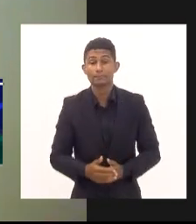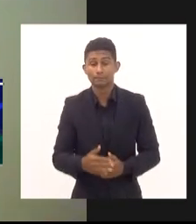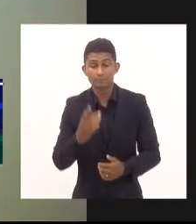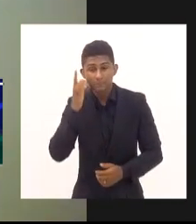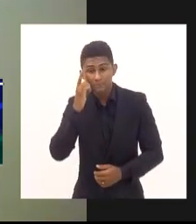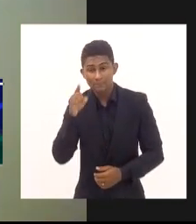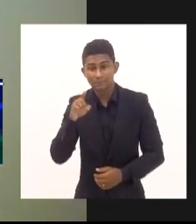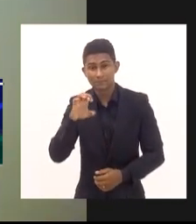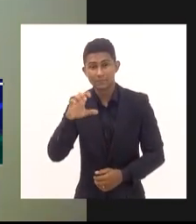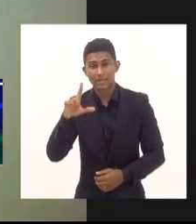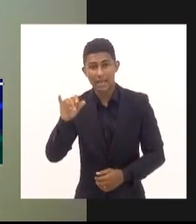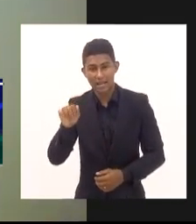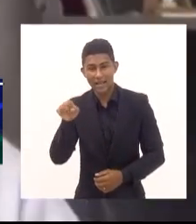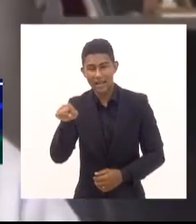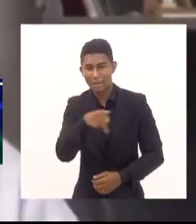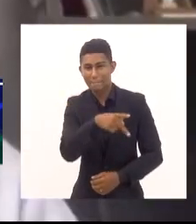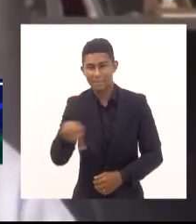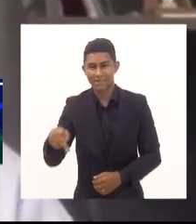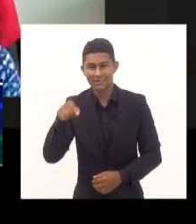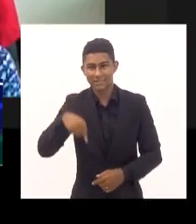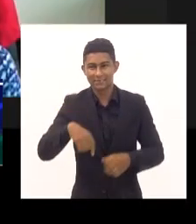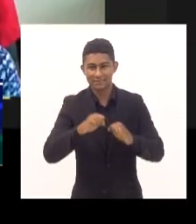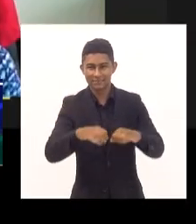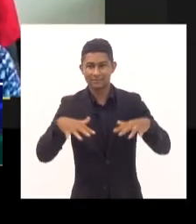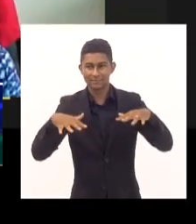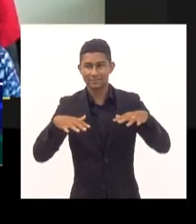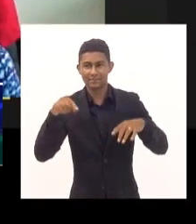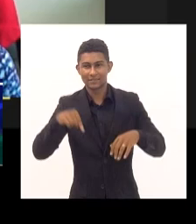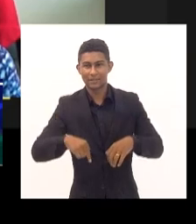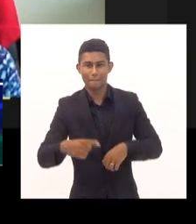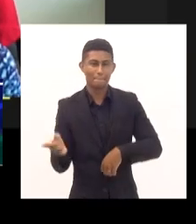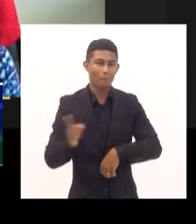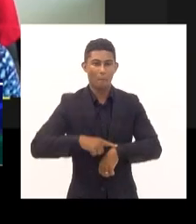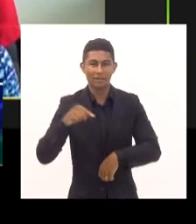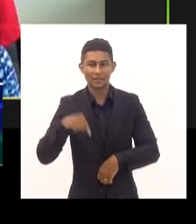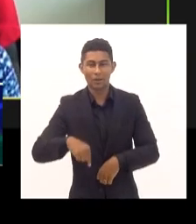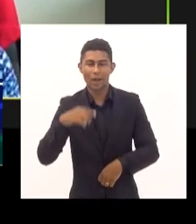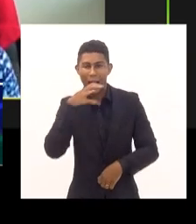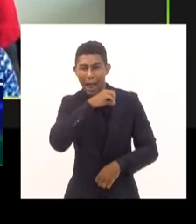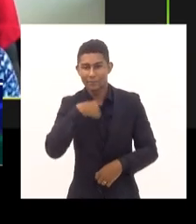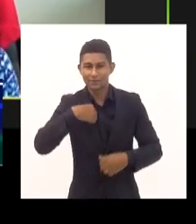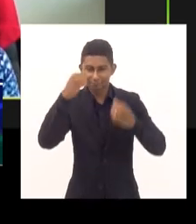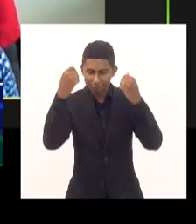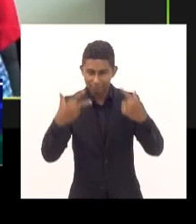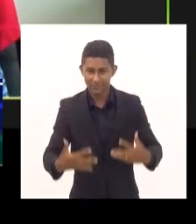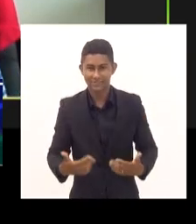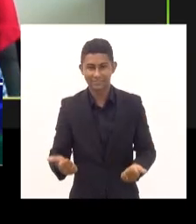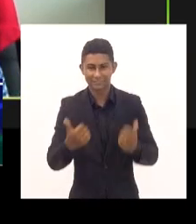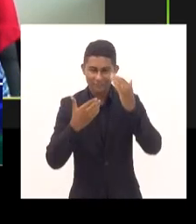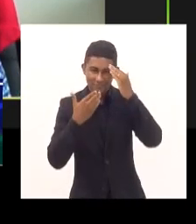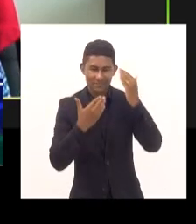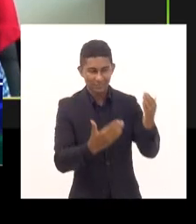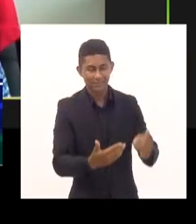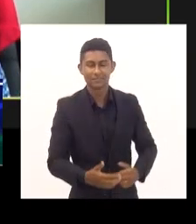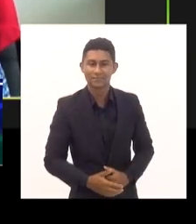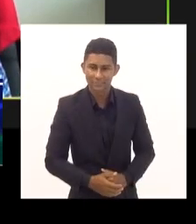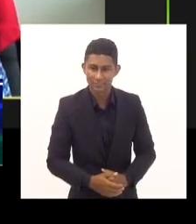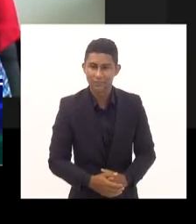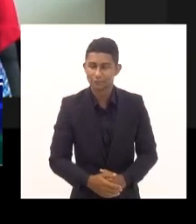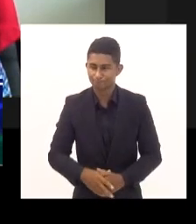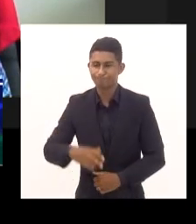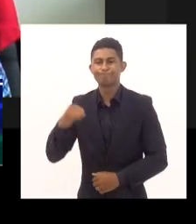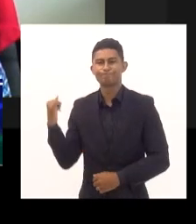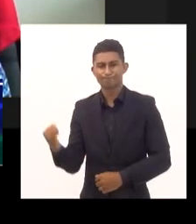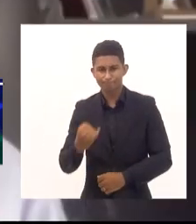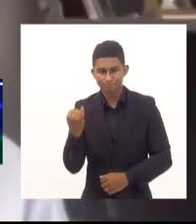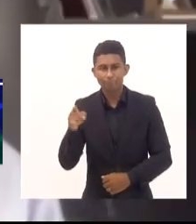deputada Célia Jordão, por presidir esse momento enquanto fazia rapidamente essa reflexão. Muito obrigada. É importante as